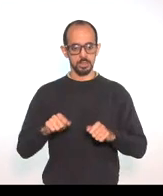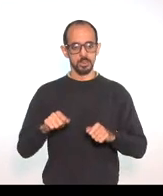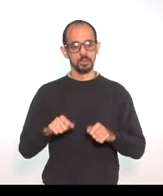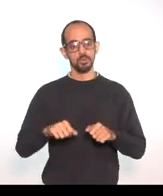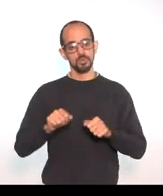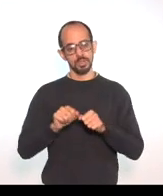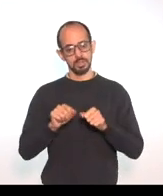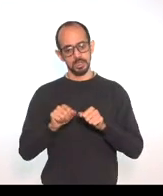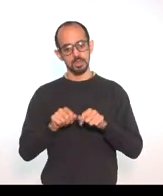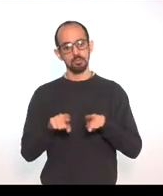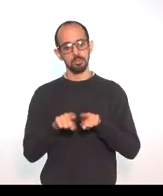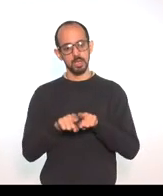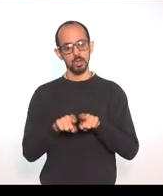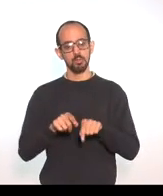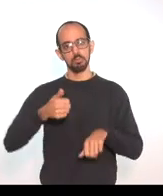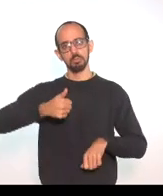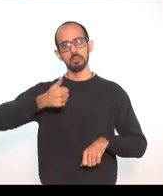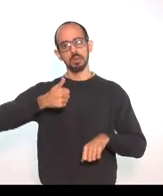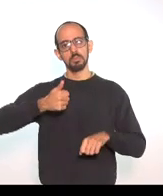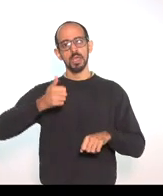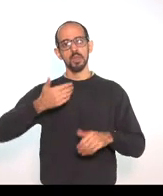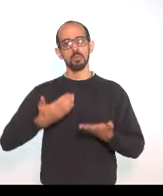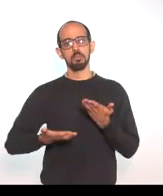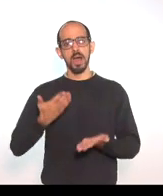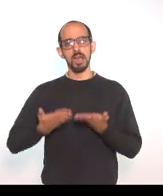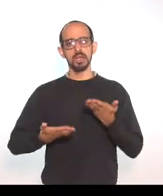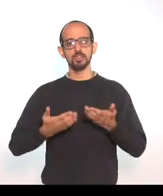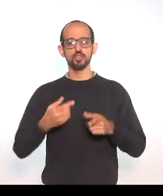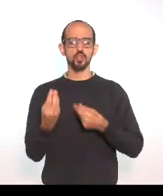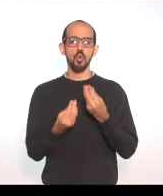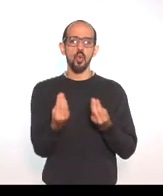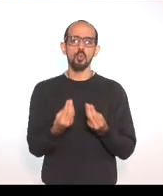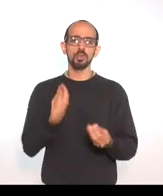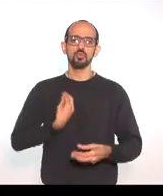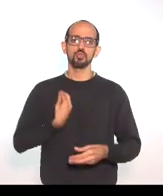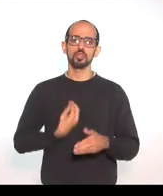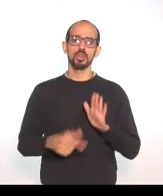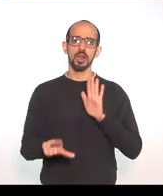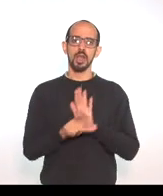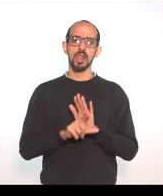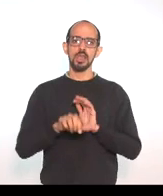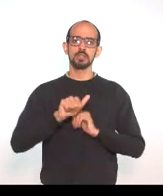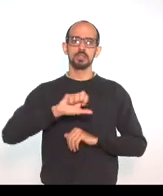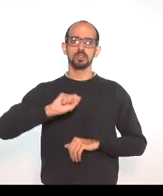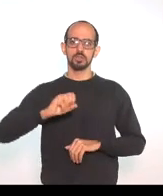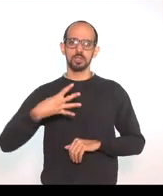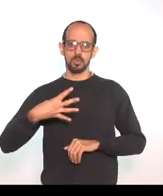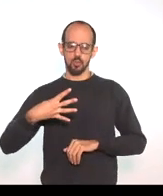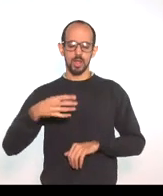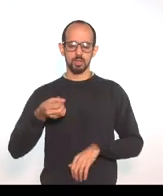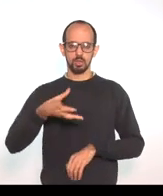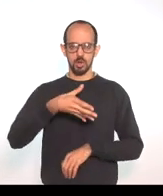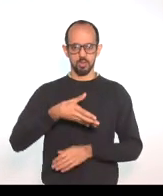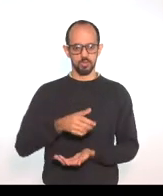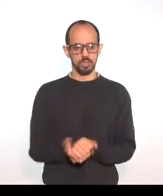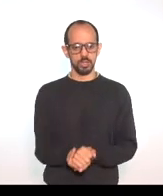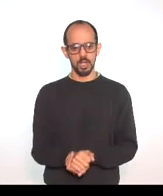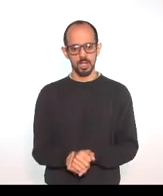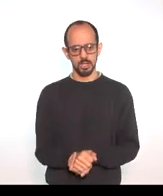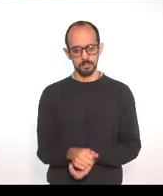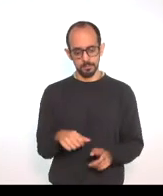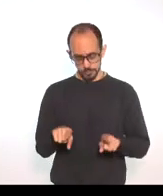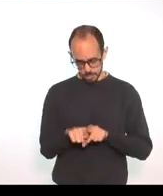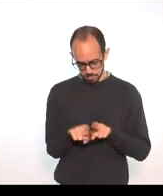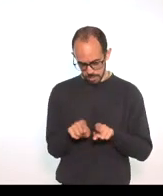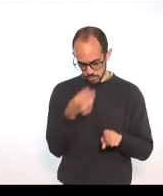balanço o primeiro balanço da lei complementar 184 e eventualmente debater com calma é sugestões para o aperfeiçoamento